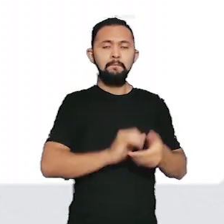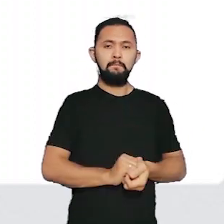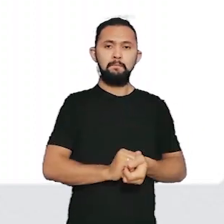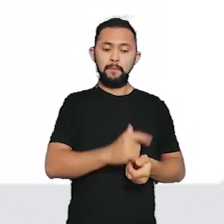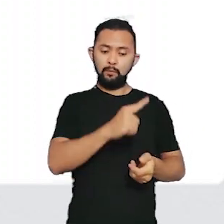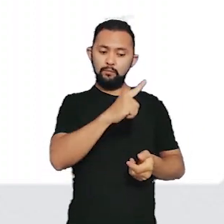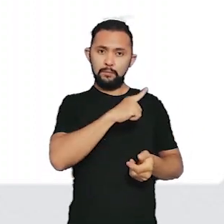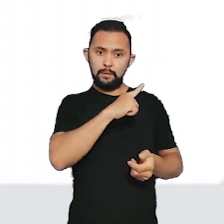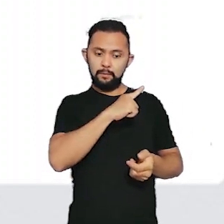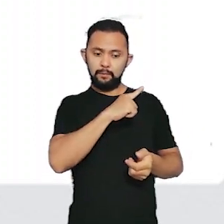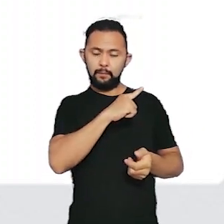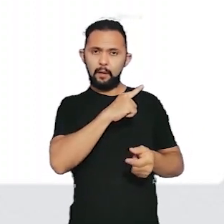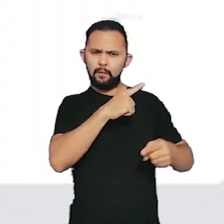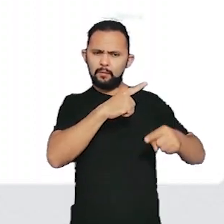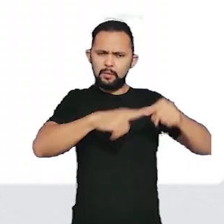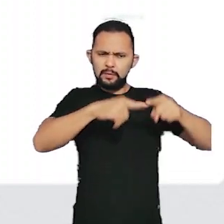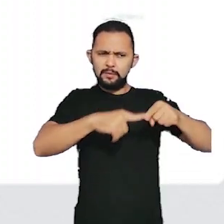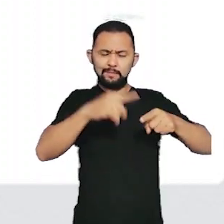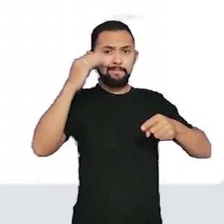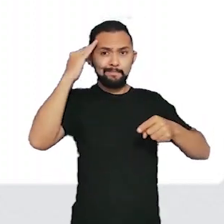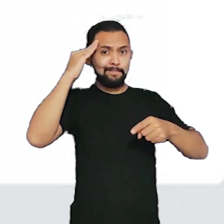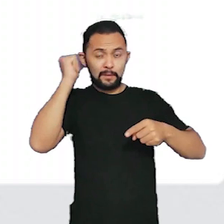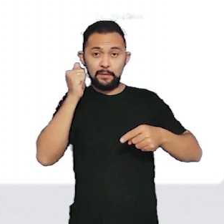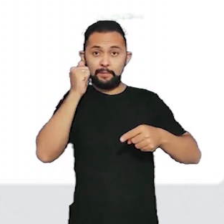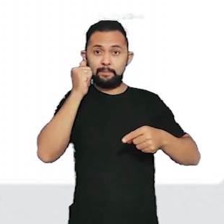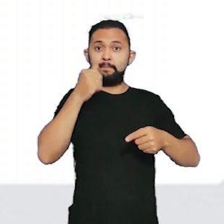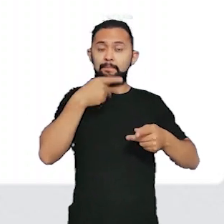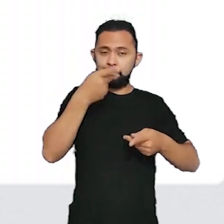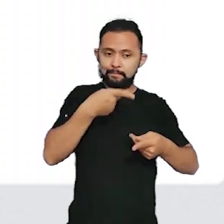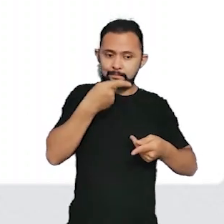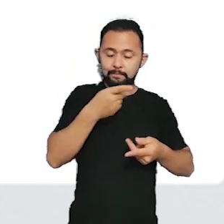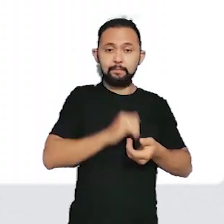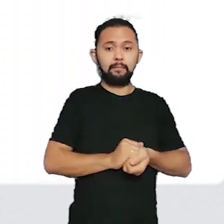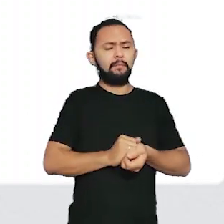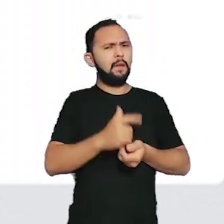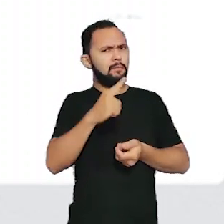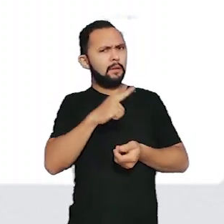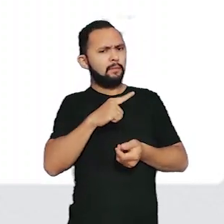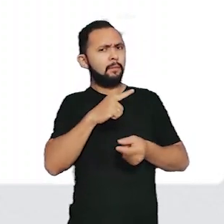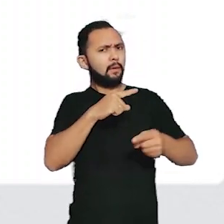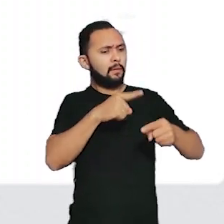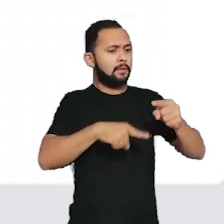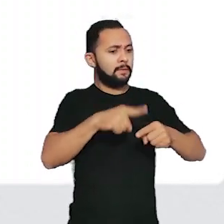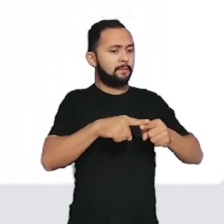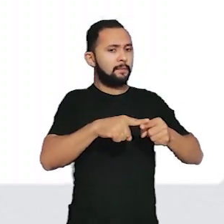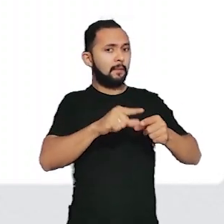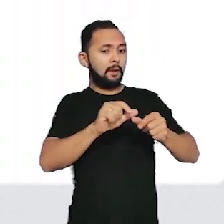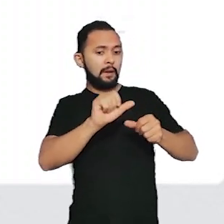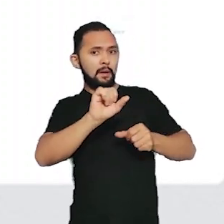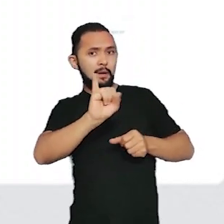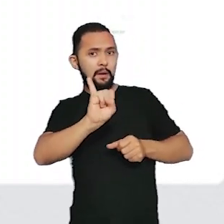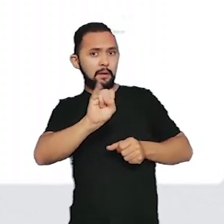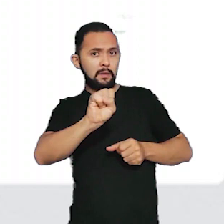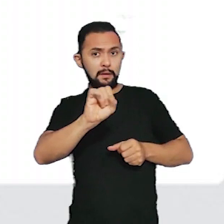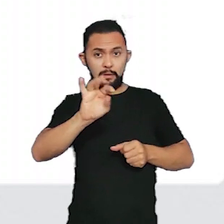certas coisas que eu não sei dizer. Tem certas coisas, isso. Dá certo? Trocar toda a oração